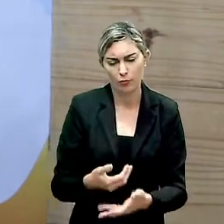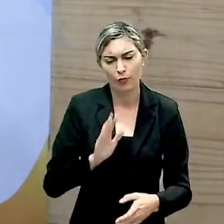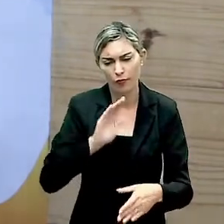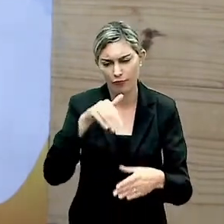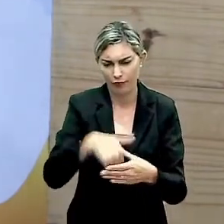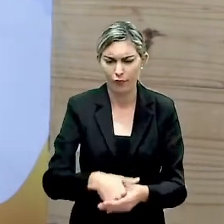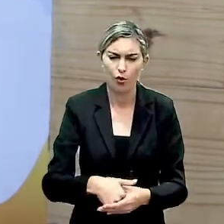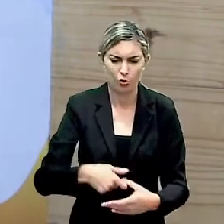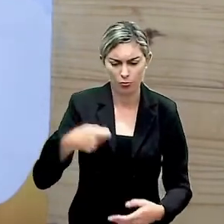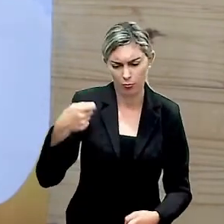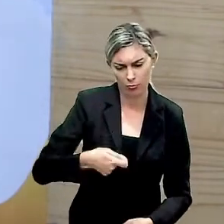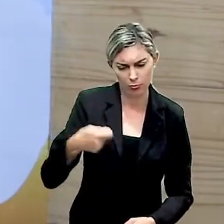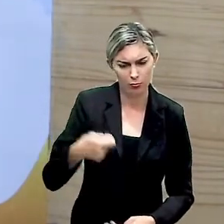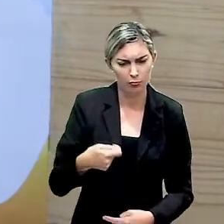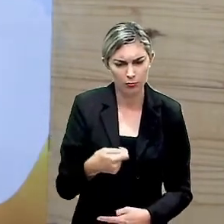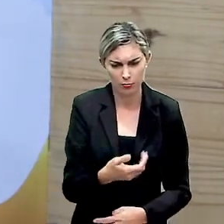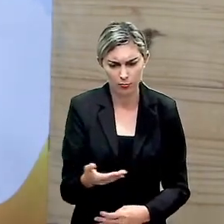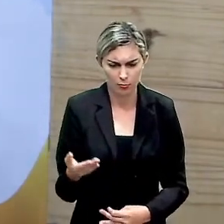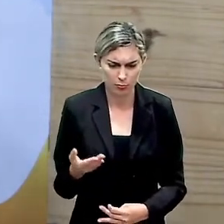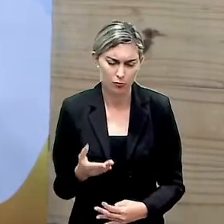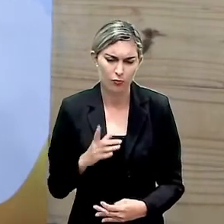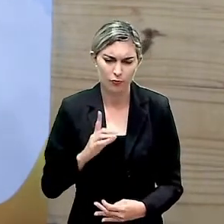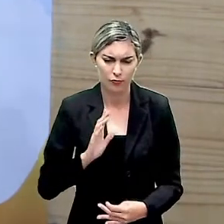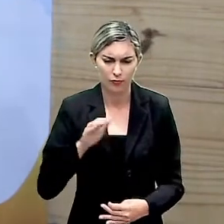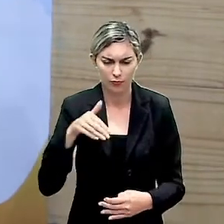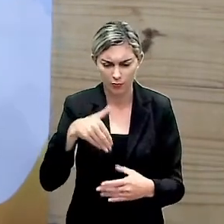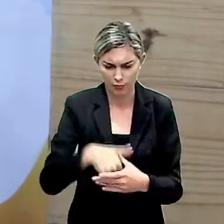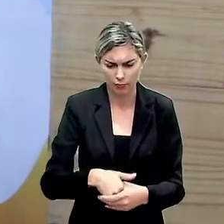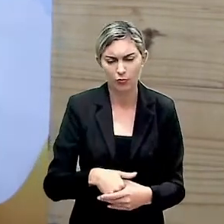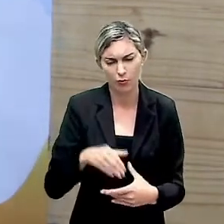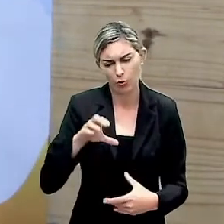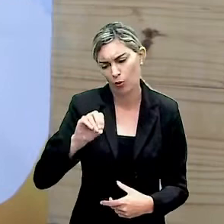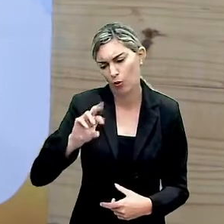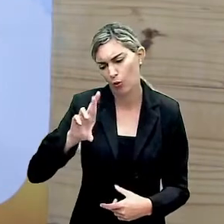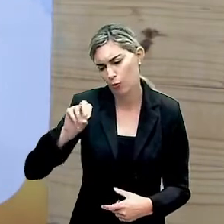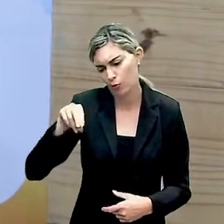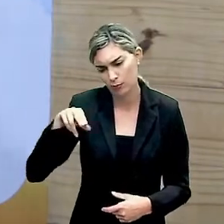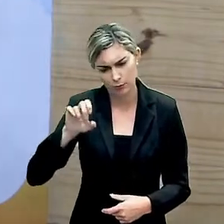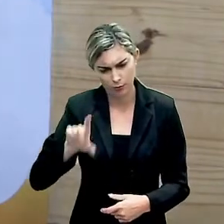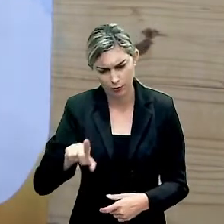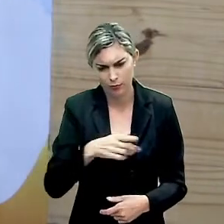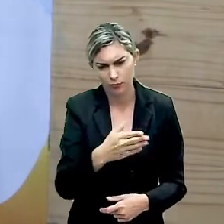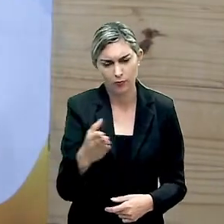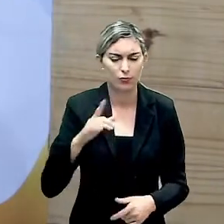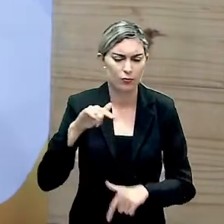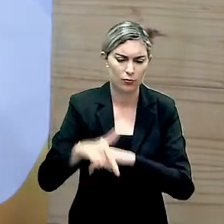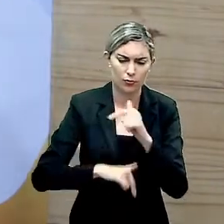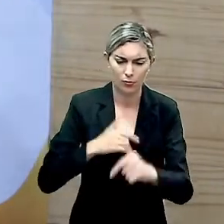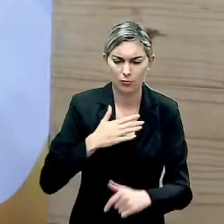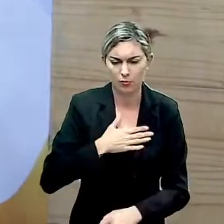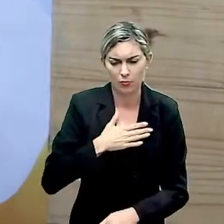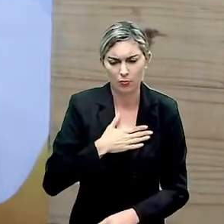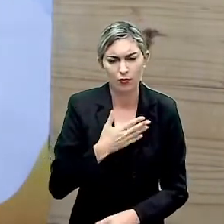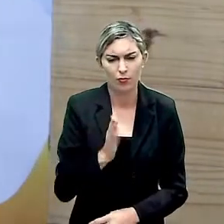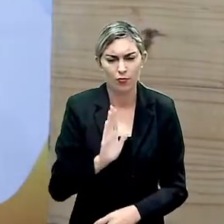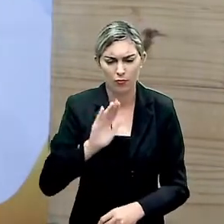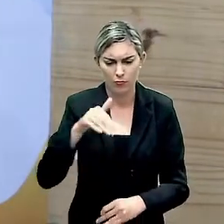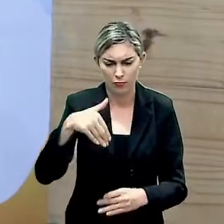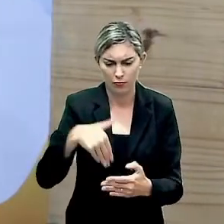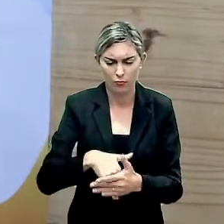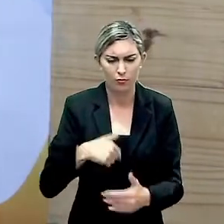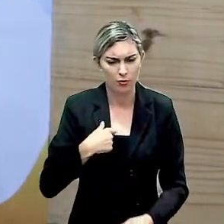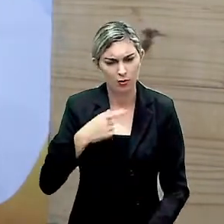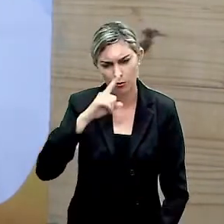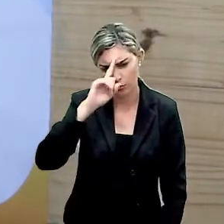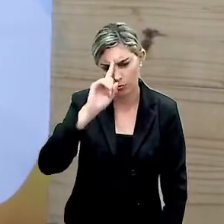do cabresto. Aquele voto em que o coronel vai dizer, ó, você que trabalha para mim vai votar em quem eu estou mandando,